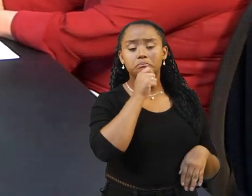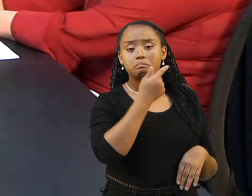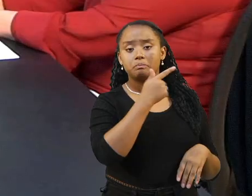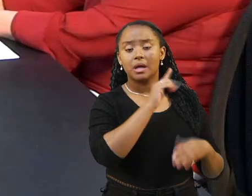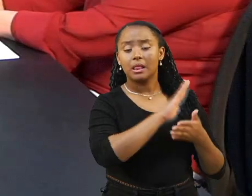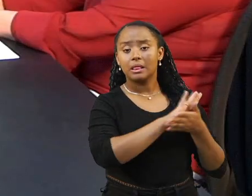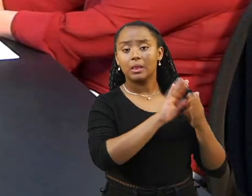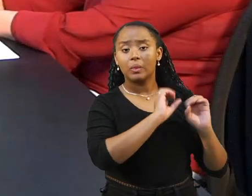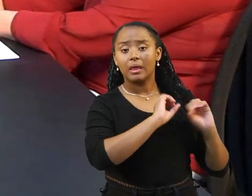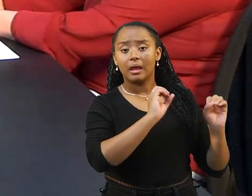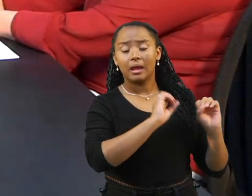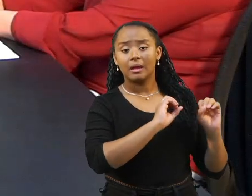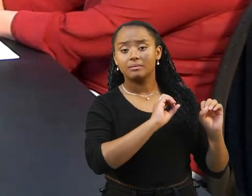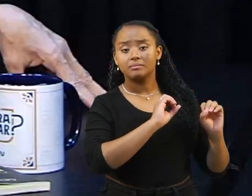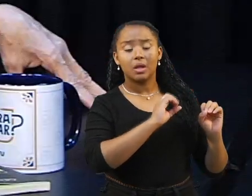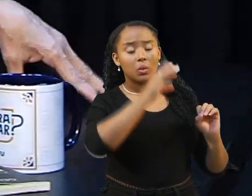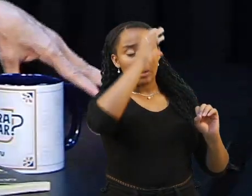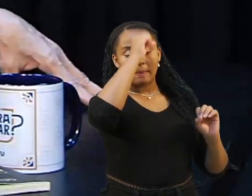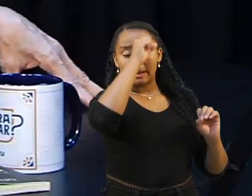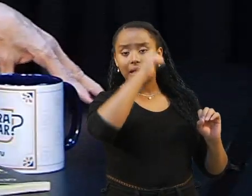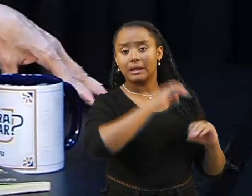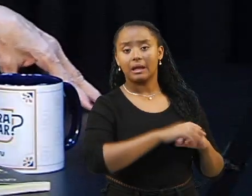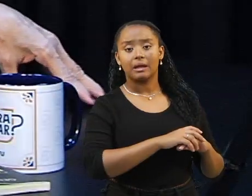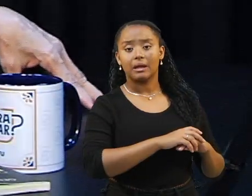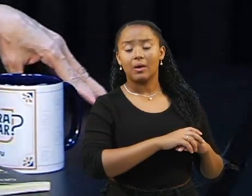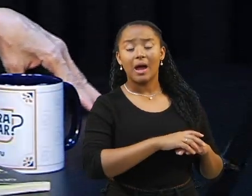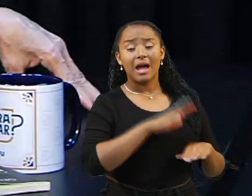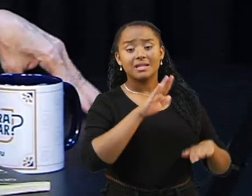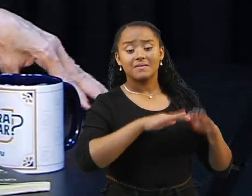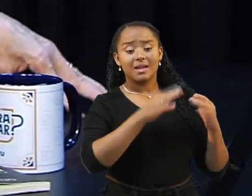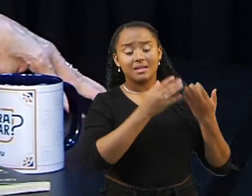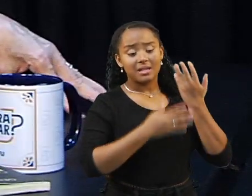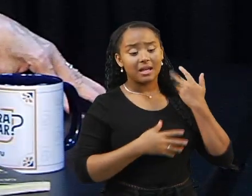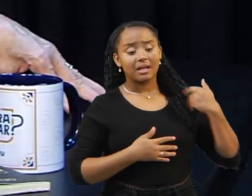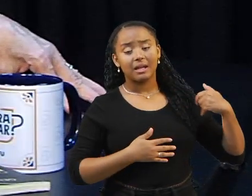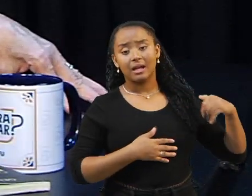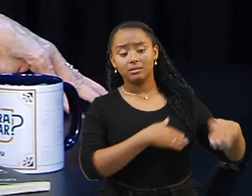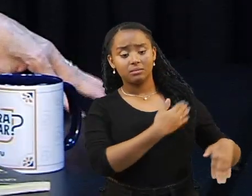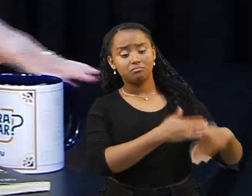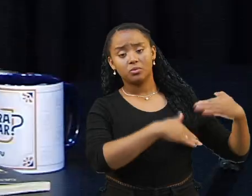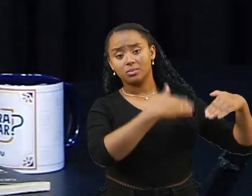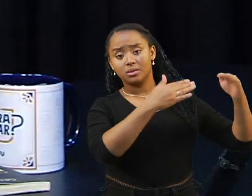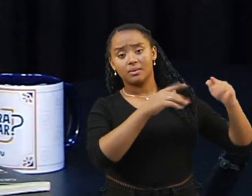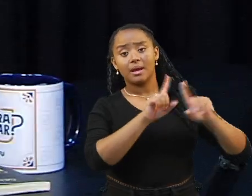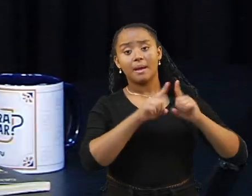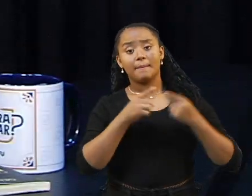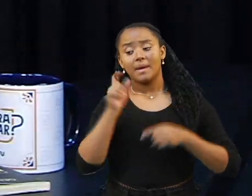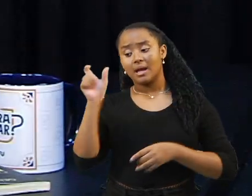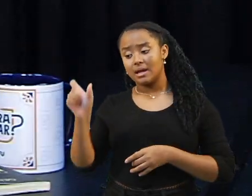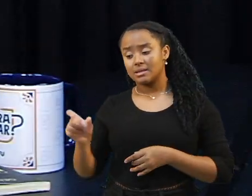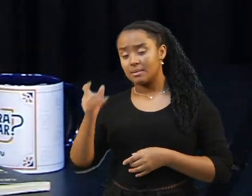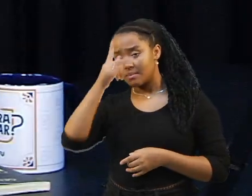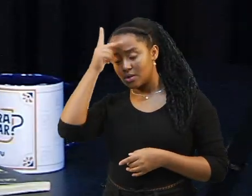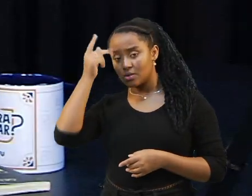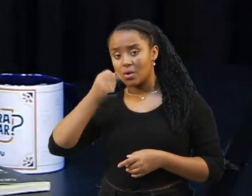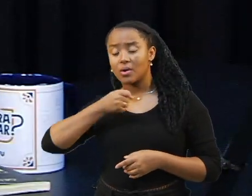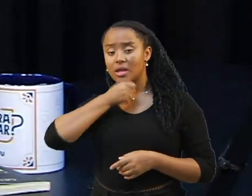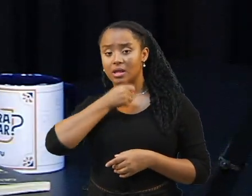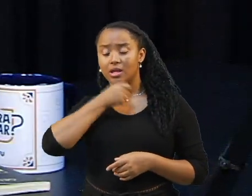não vivenciou, não aprendeu. Às vezes nem desenvolveu-se toda. Né? O idoso já